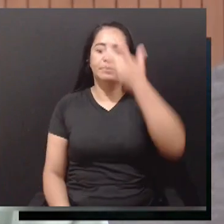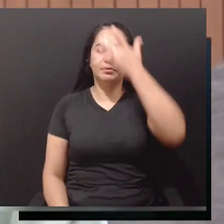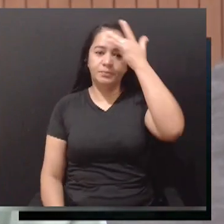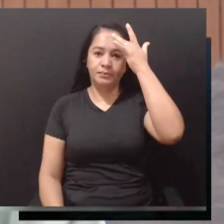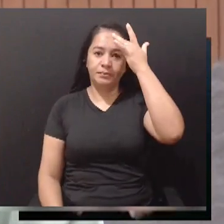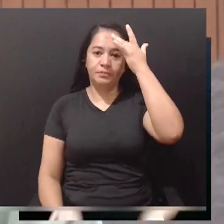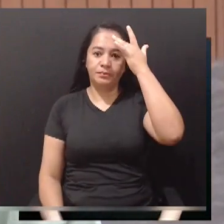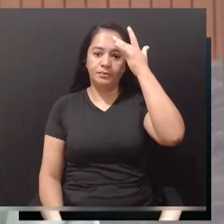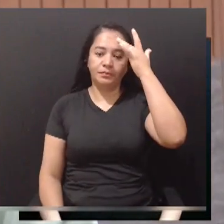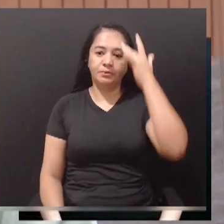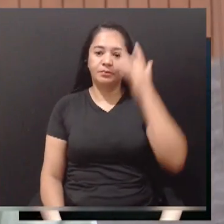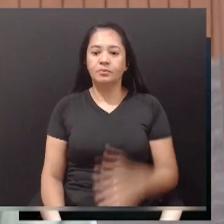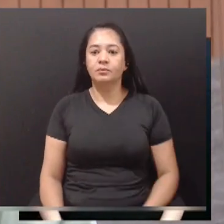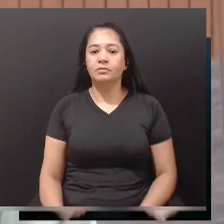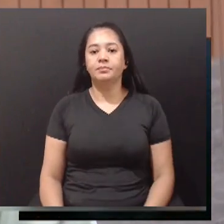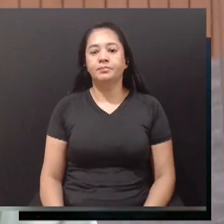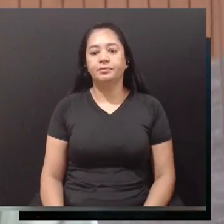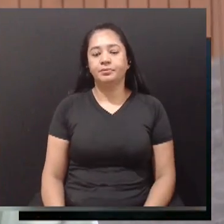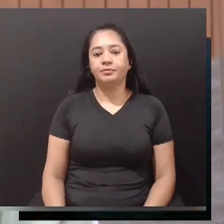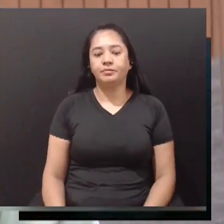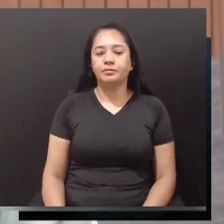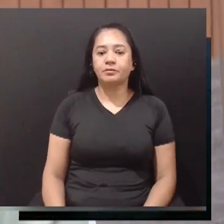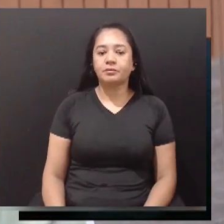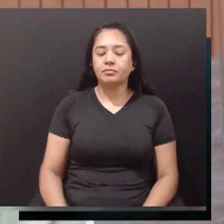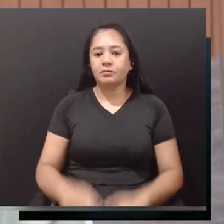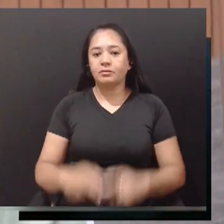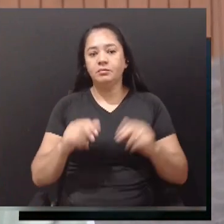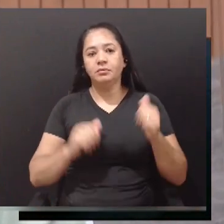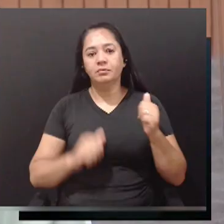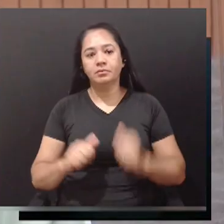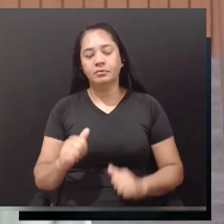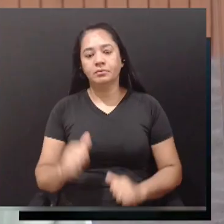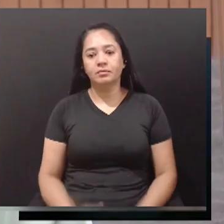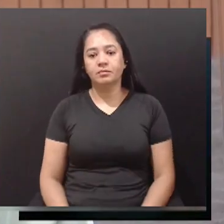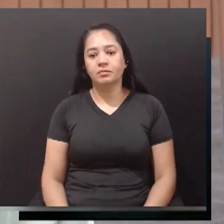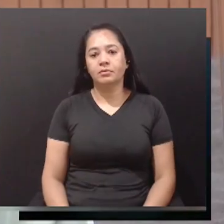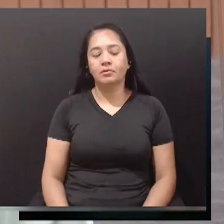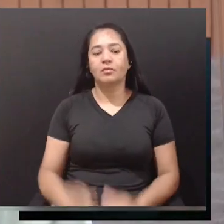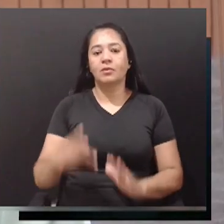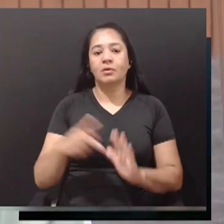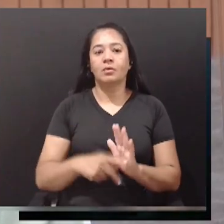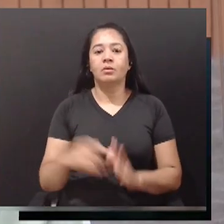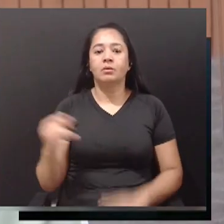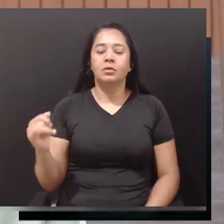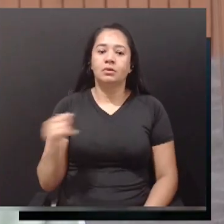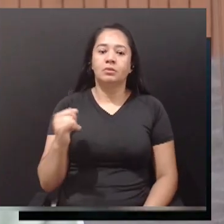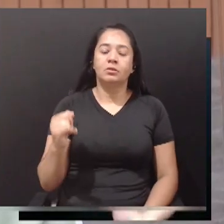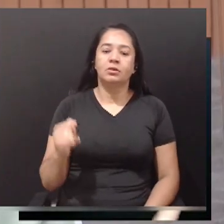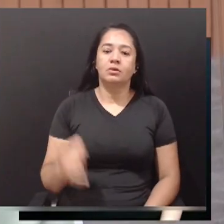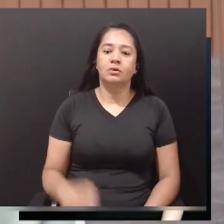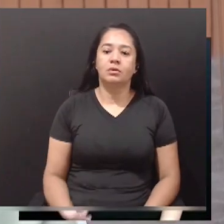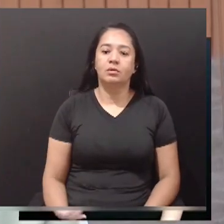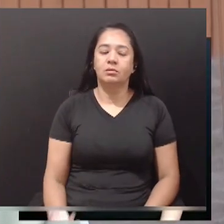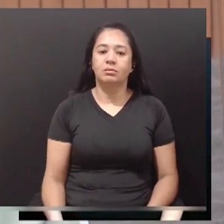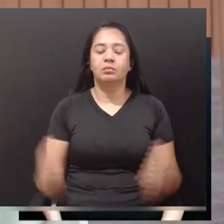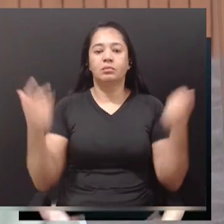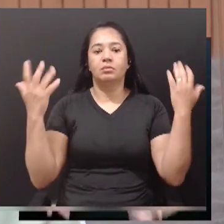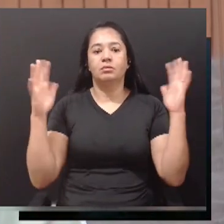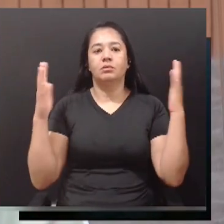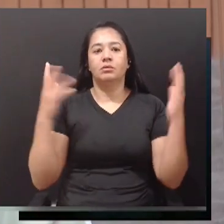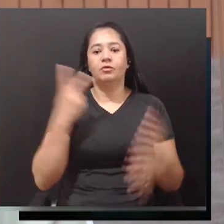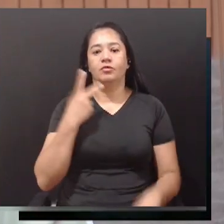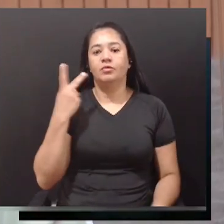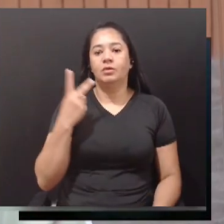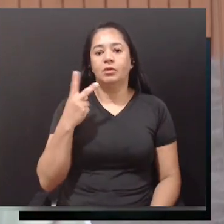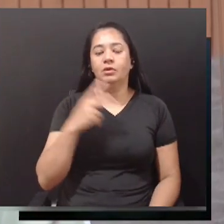de casa, a questão de depressão, a tudo. Então o projeto é importante, é louvável. Parabenizar o vereador Permínio Monteiro, que trouxe